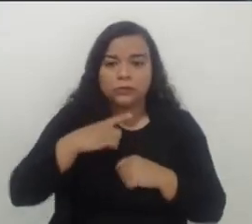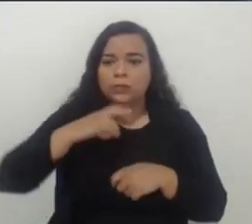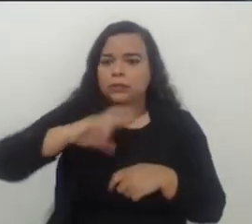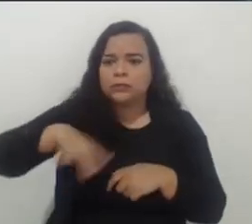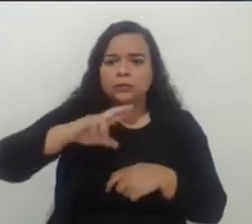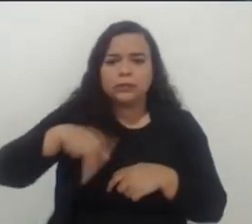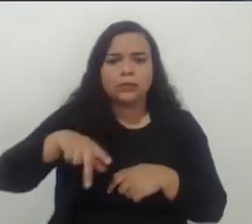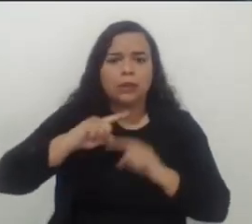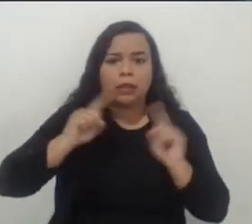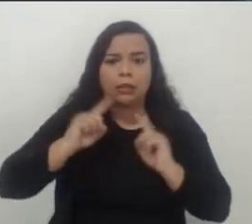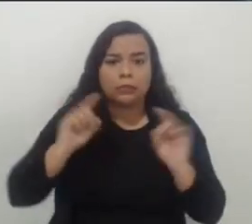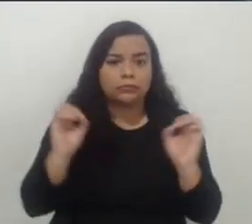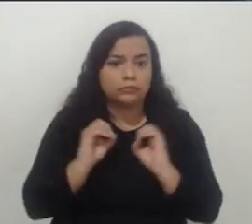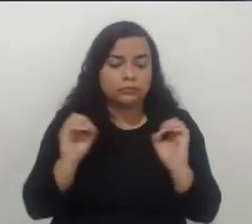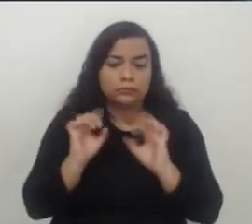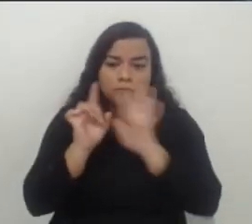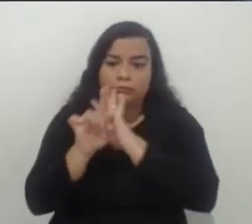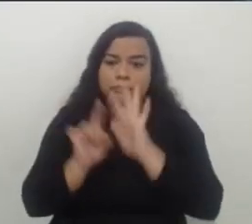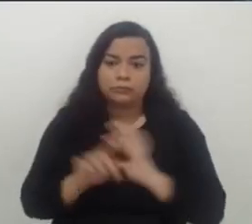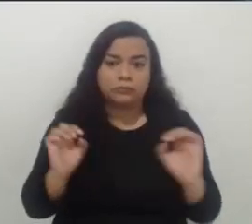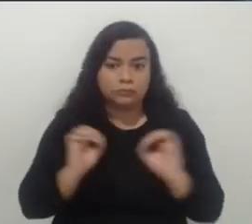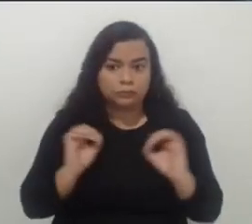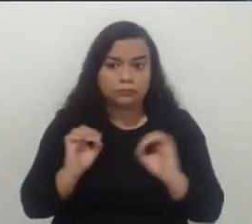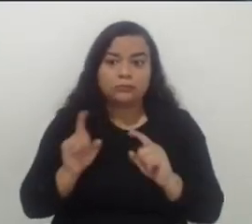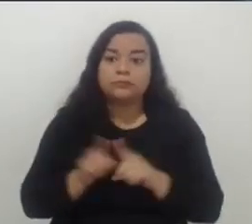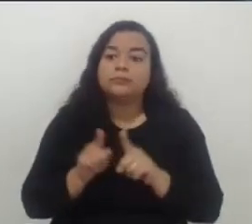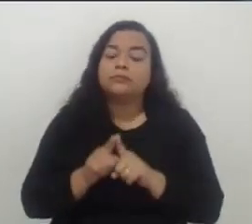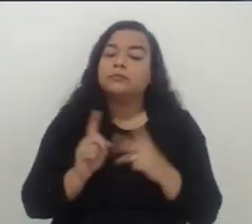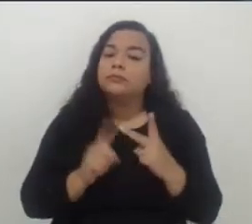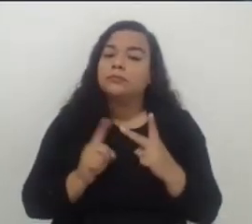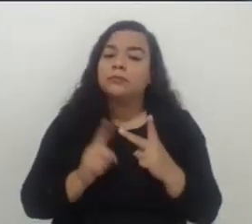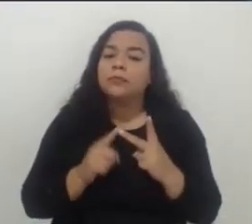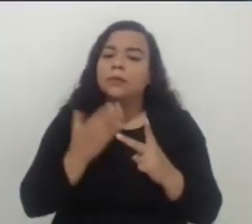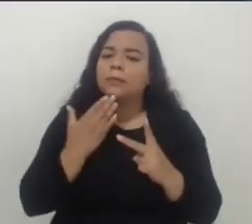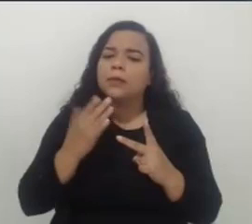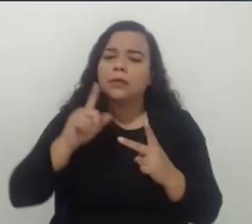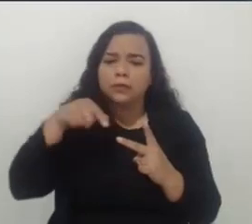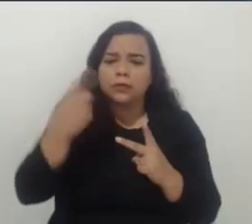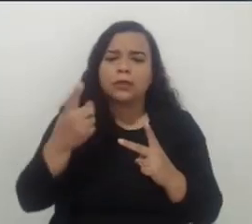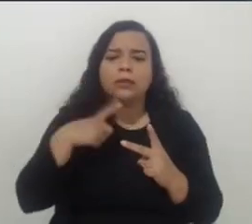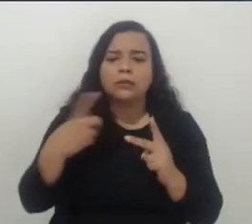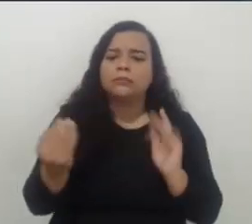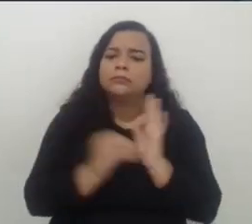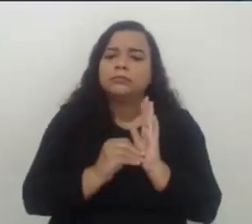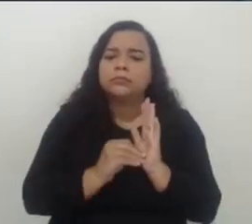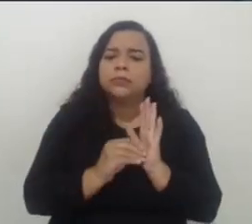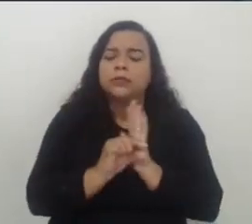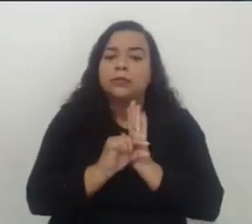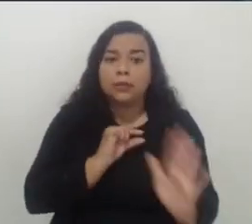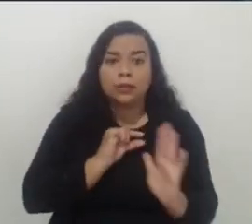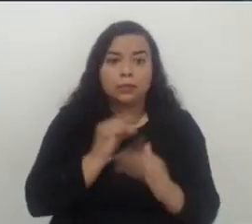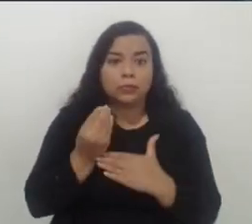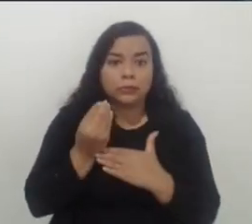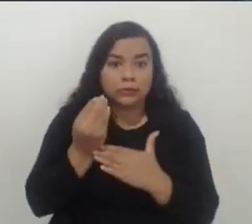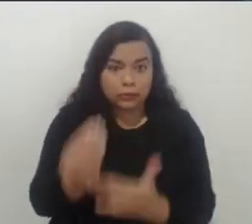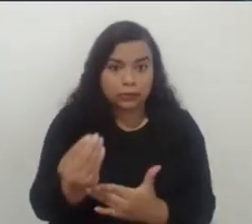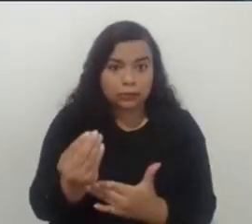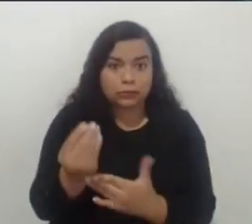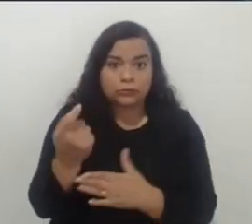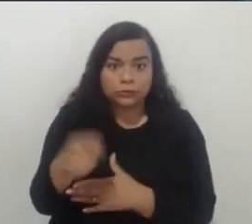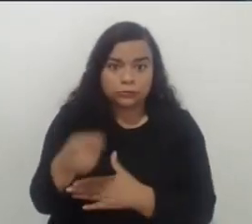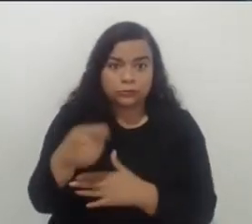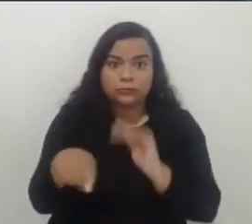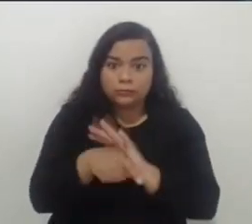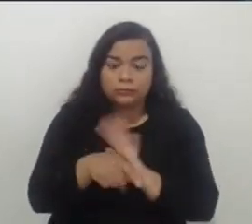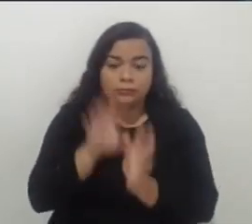contestada. E segundo, após essa petição, consta apenas o termo de entrega da chave, do que pode-se